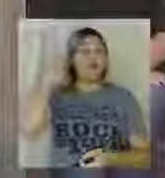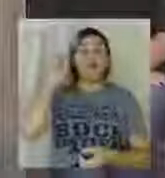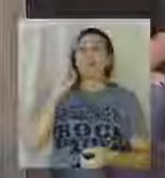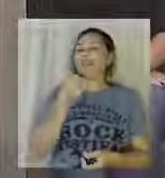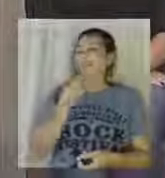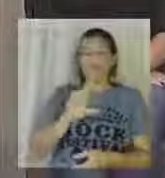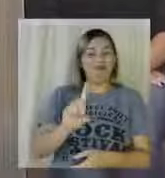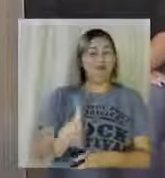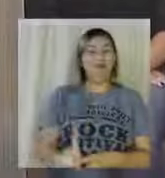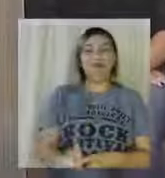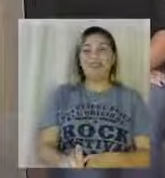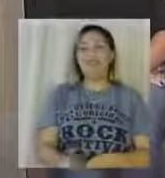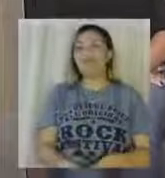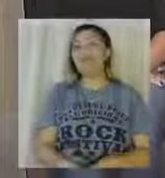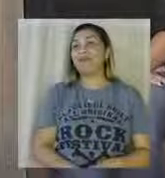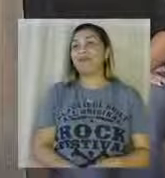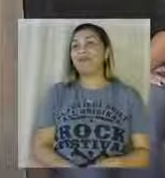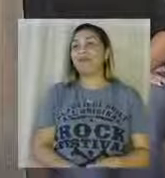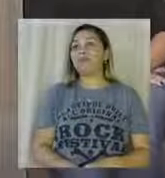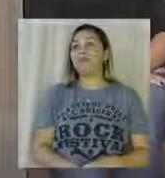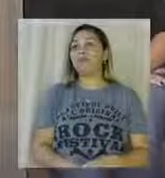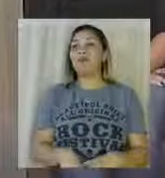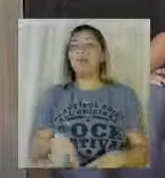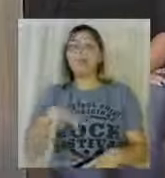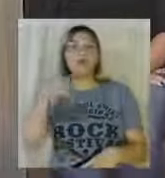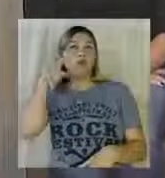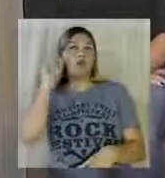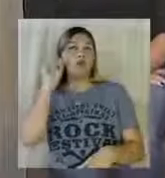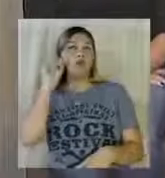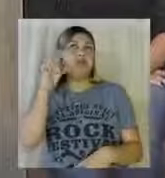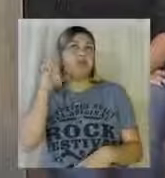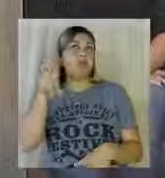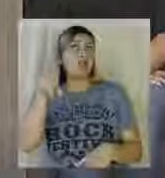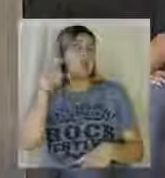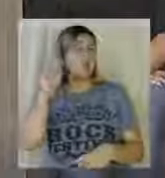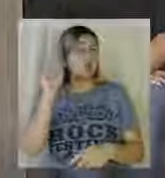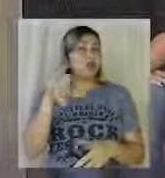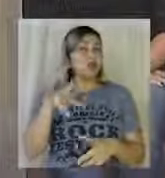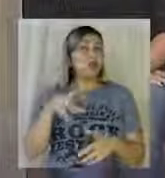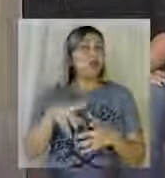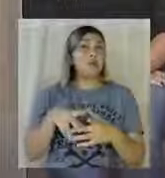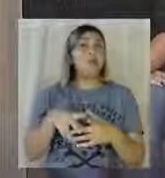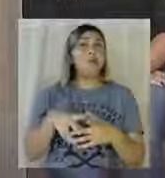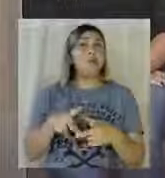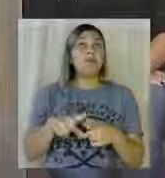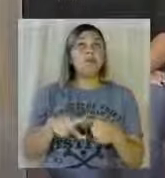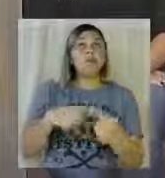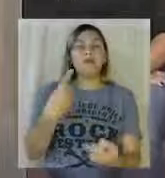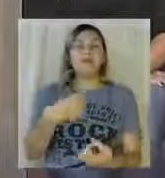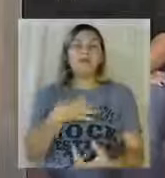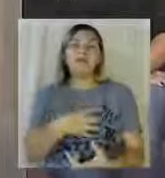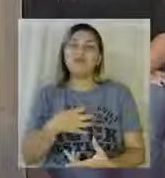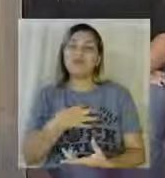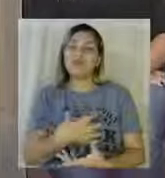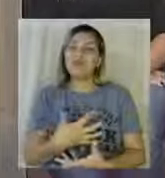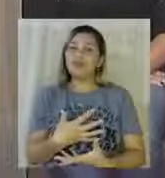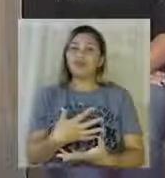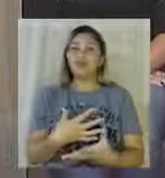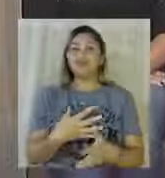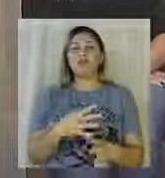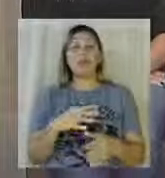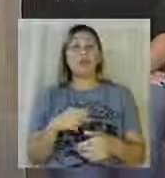boa. Eu via tudinho direitinho, mas não me sentia à